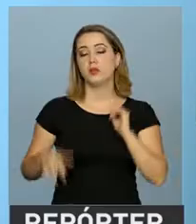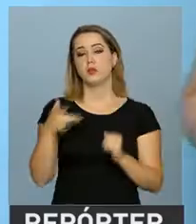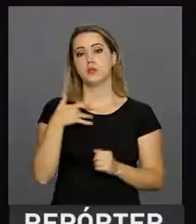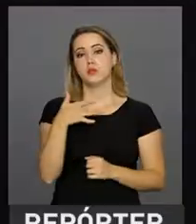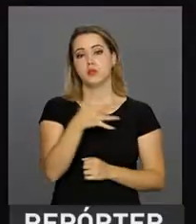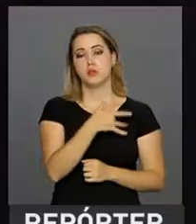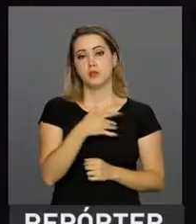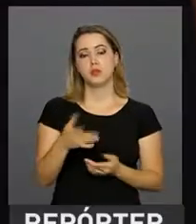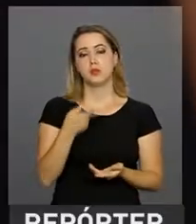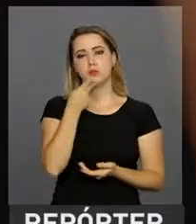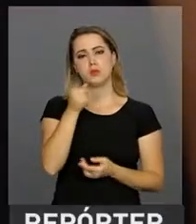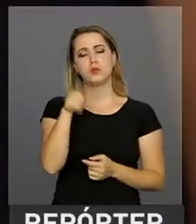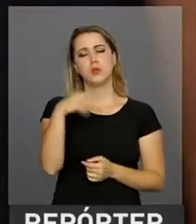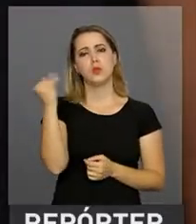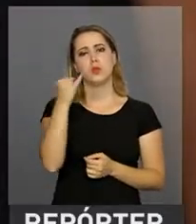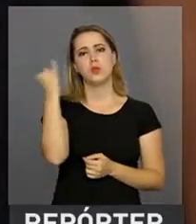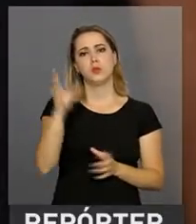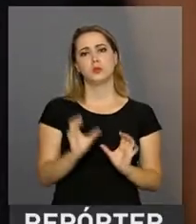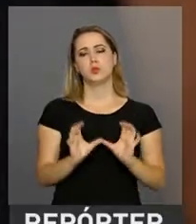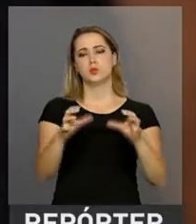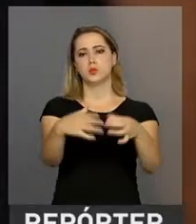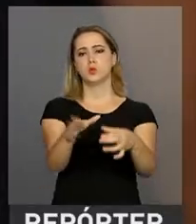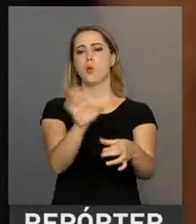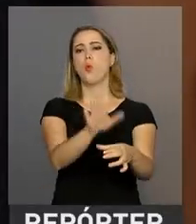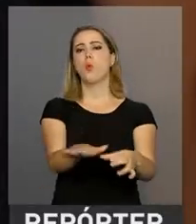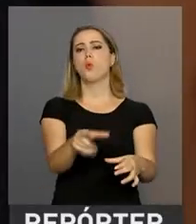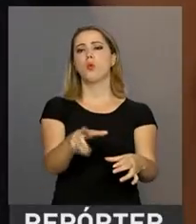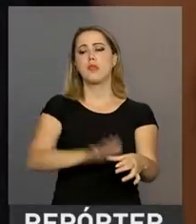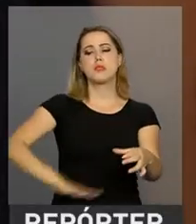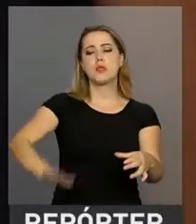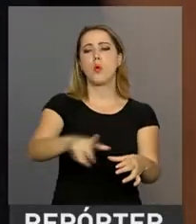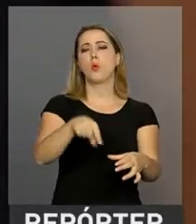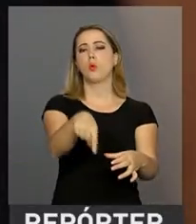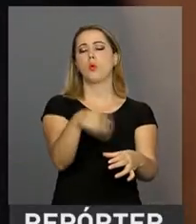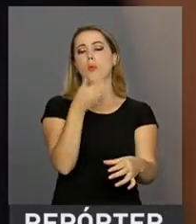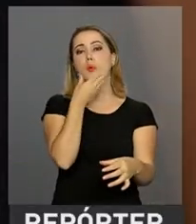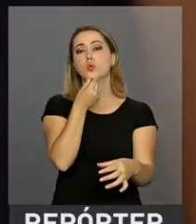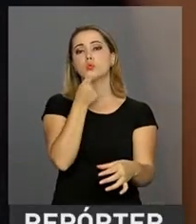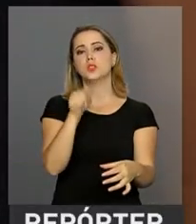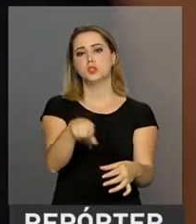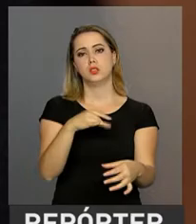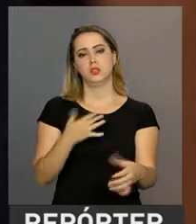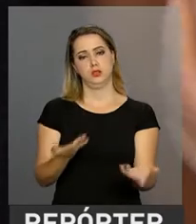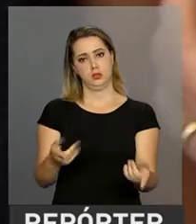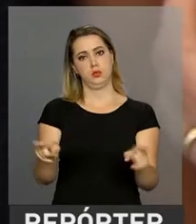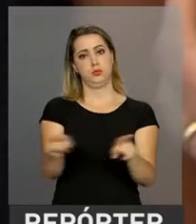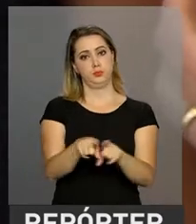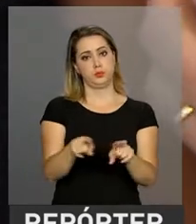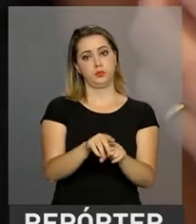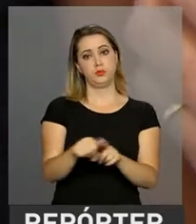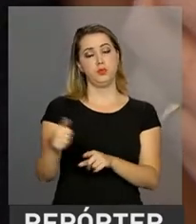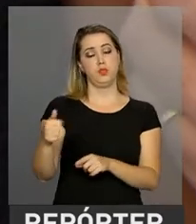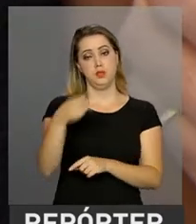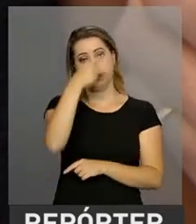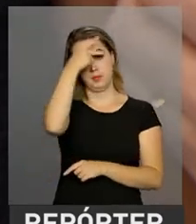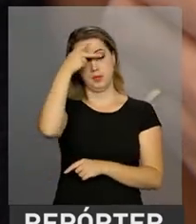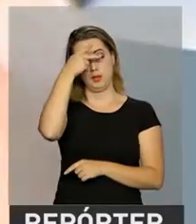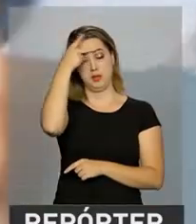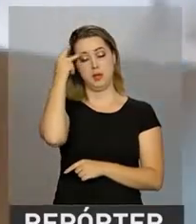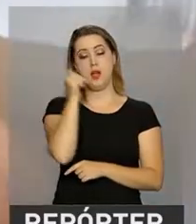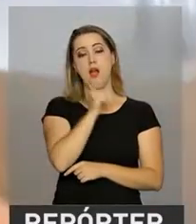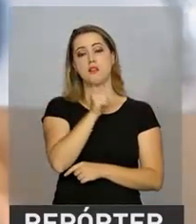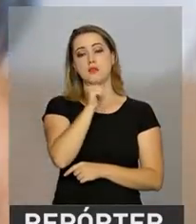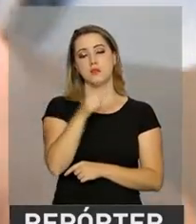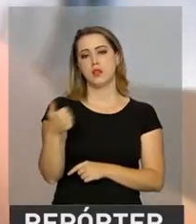a inclusão dessa faixa etária. Além disso, também receberão as doses as meninas que chegaram aos 14 anos sem tomar a vacina ou que